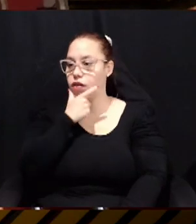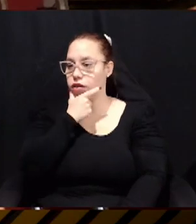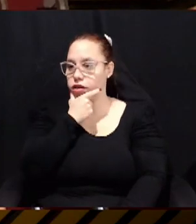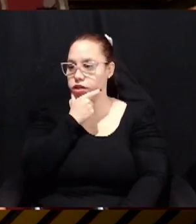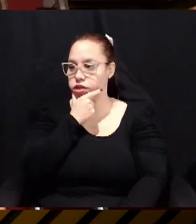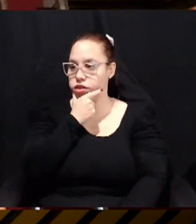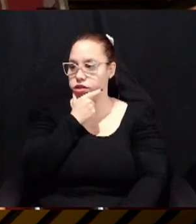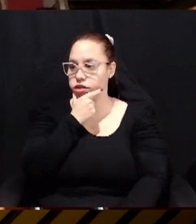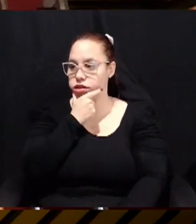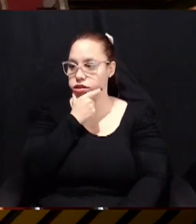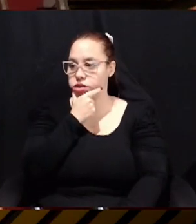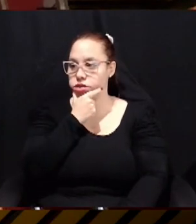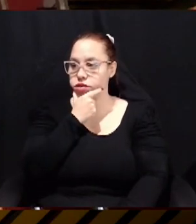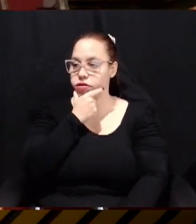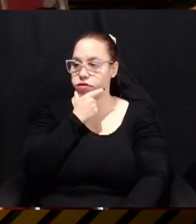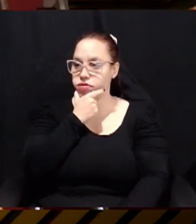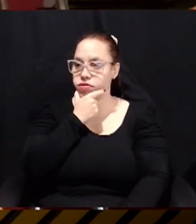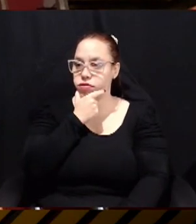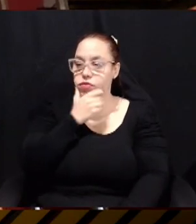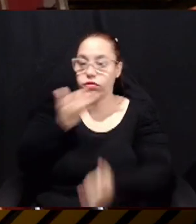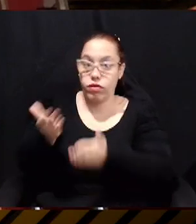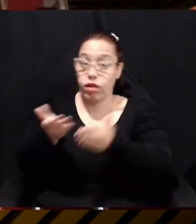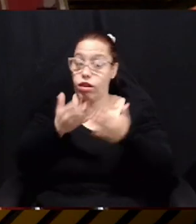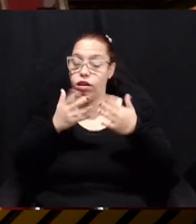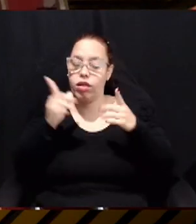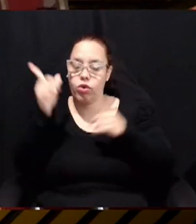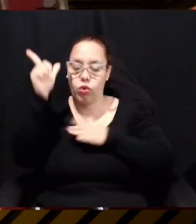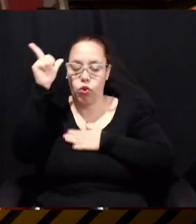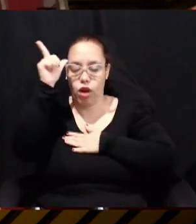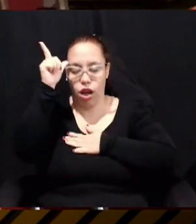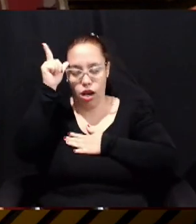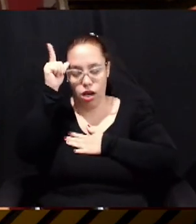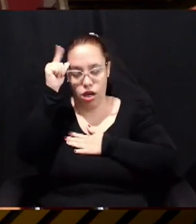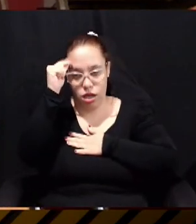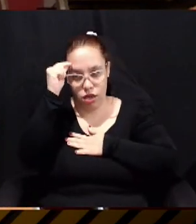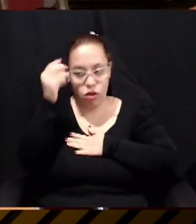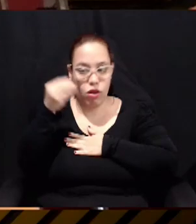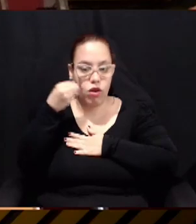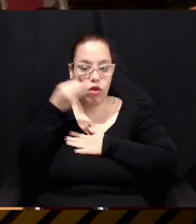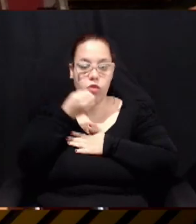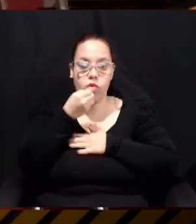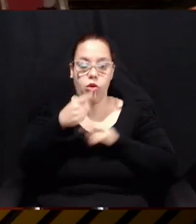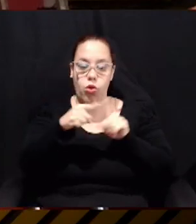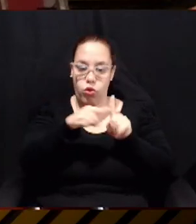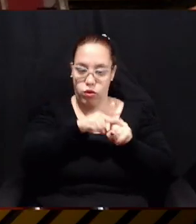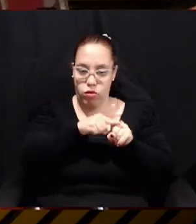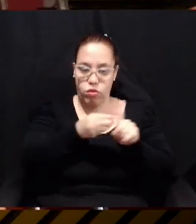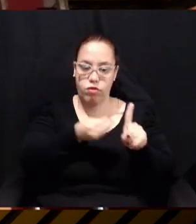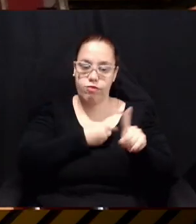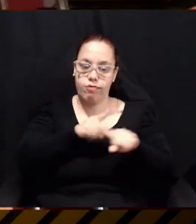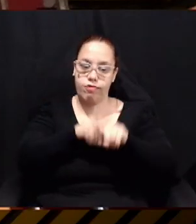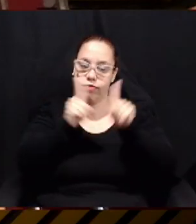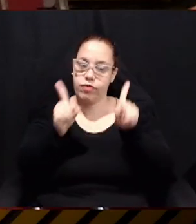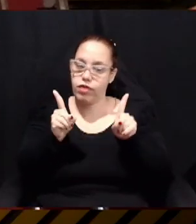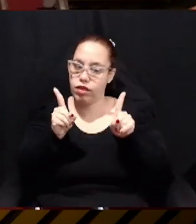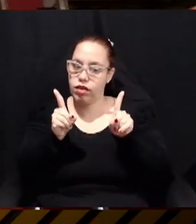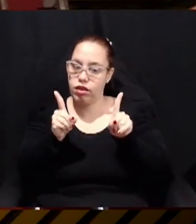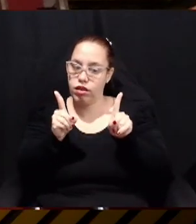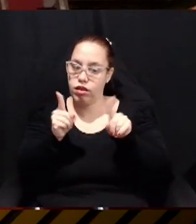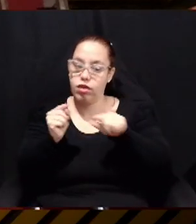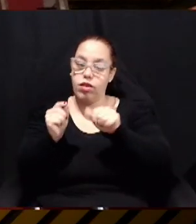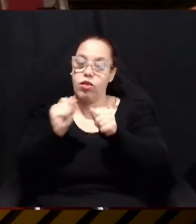ele traz um alívio e uma experiência positiva na vida dela, porém, também é o quadrinho que faz